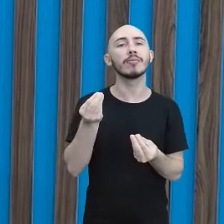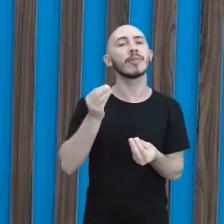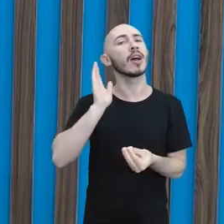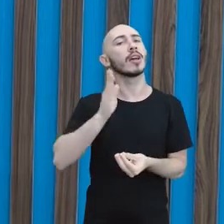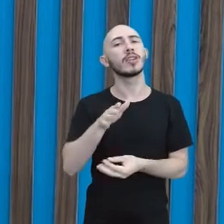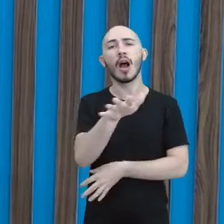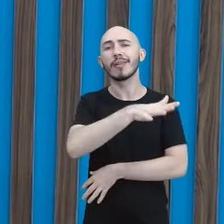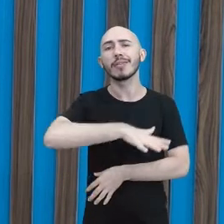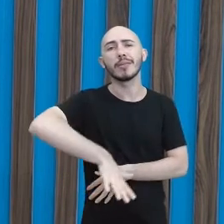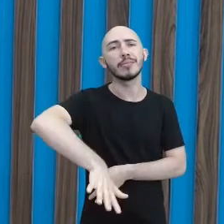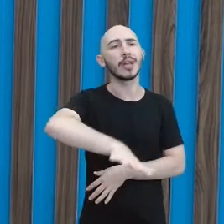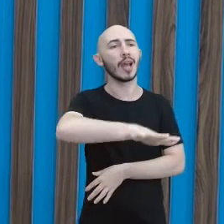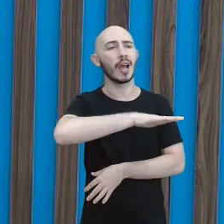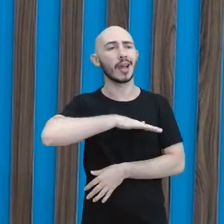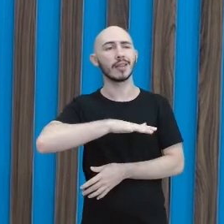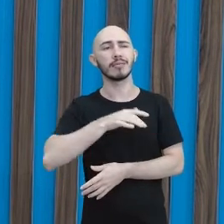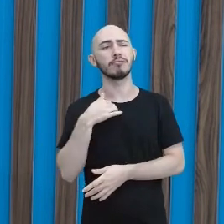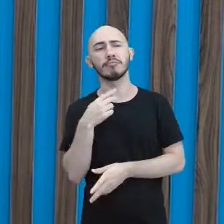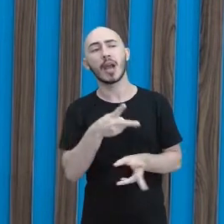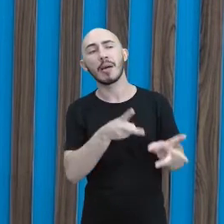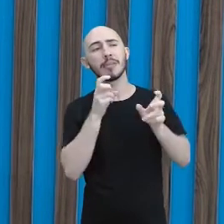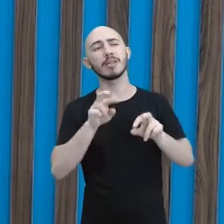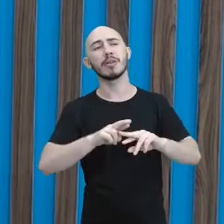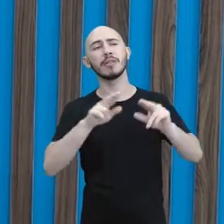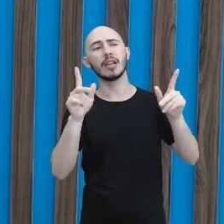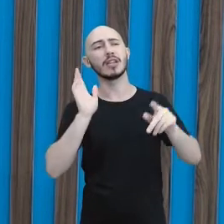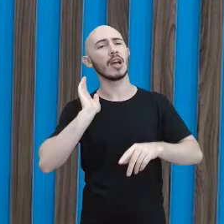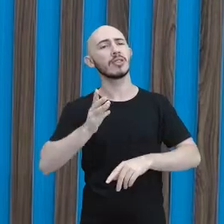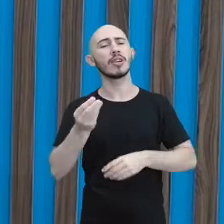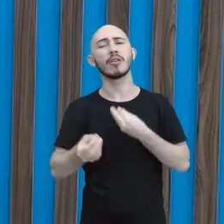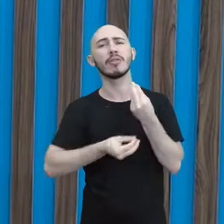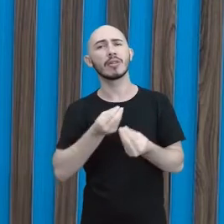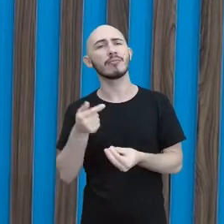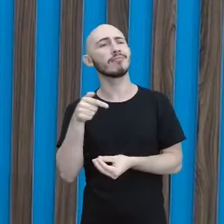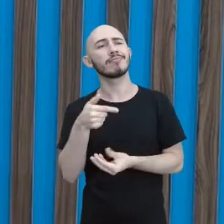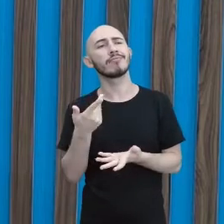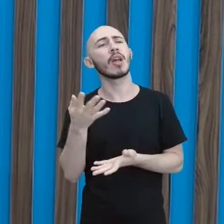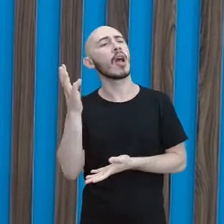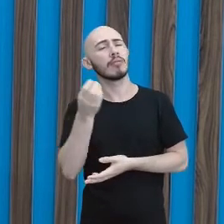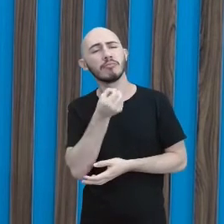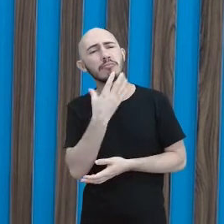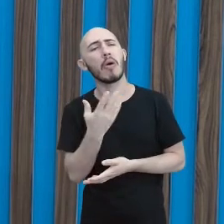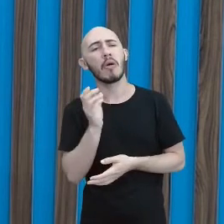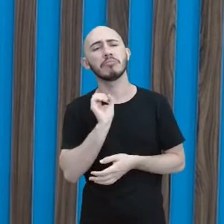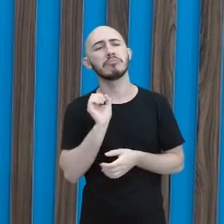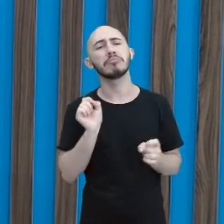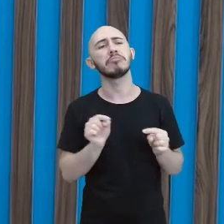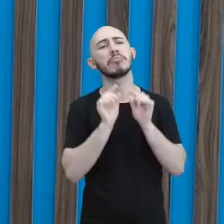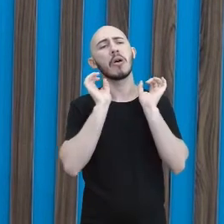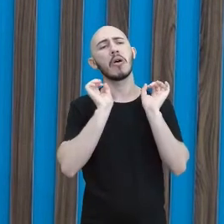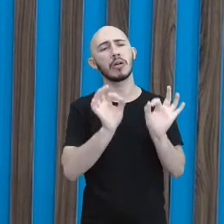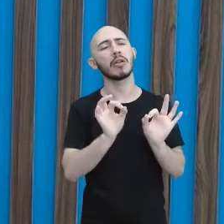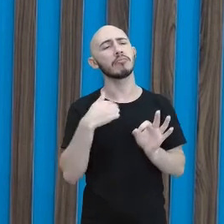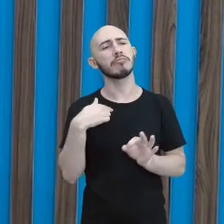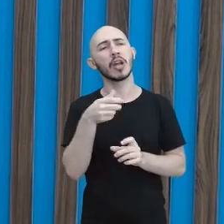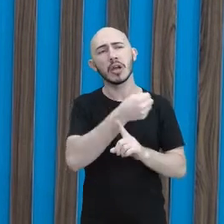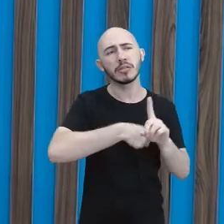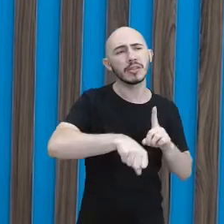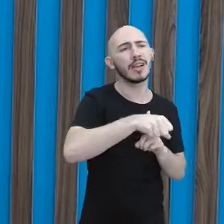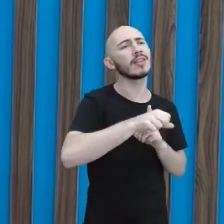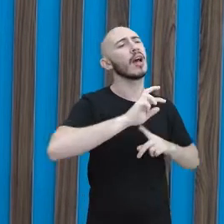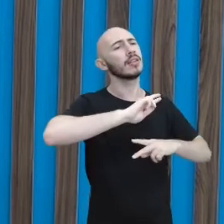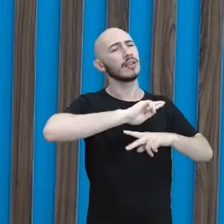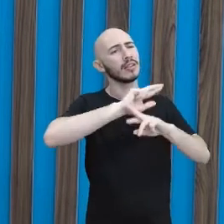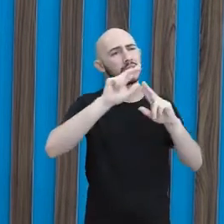num ambiente, quando chegar num ambiente assim que ela achar muito diferente, ela já vai estar achando, não, mas tudo bem, né? Tudo bem, vivemos em sociedade,